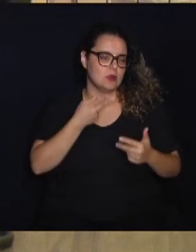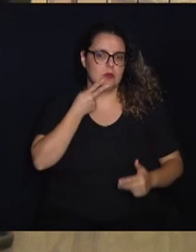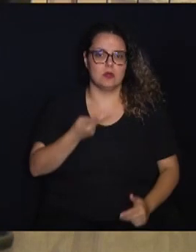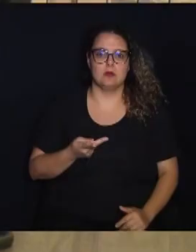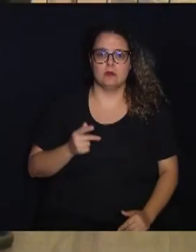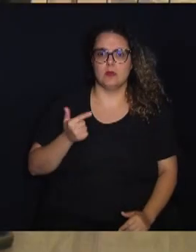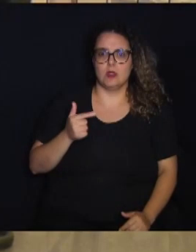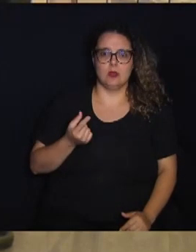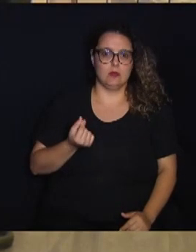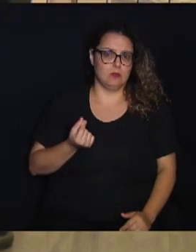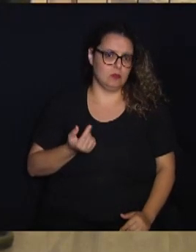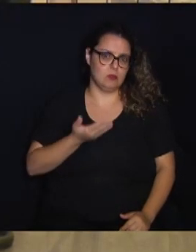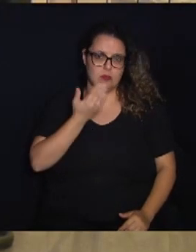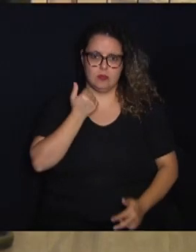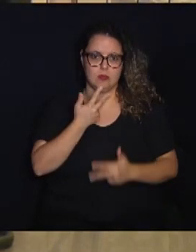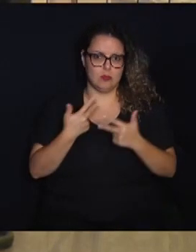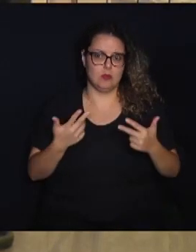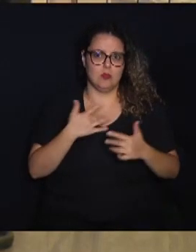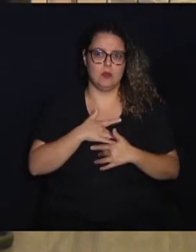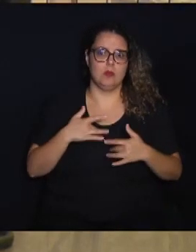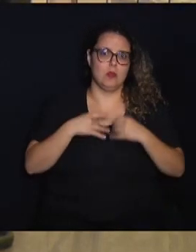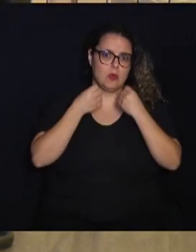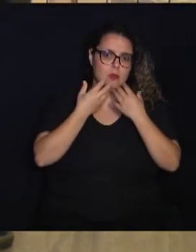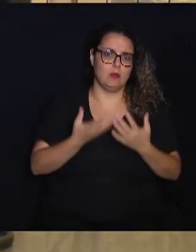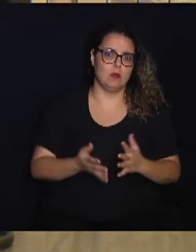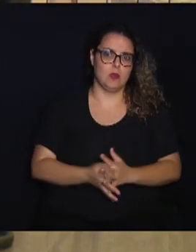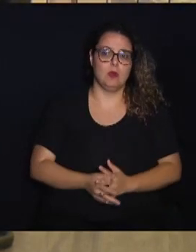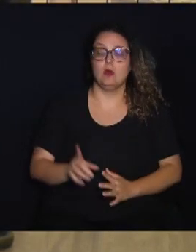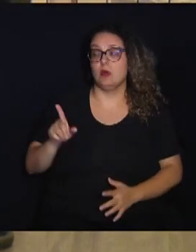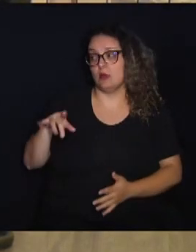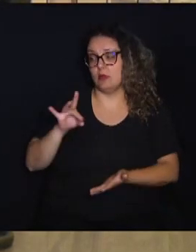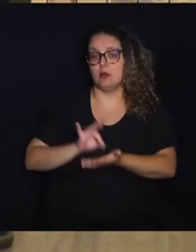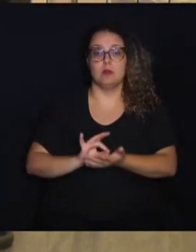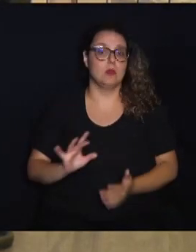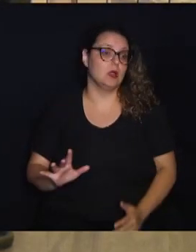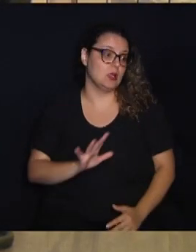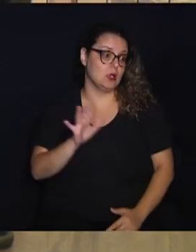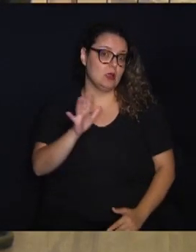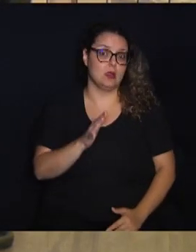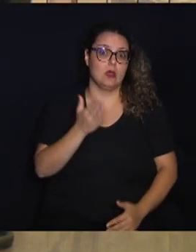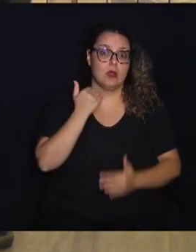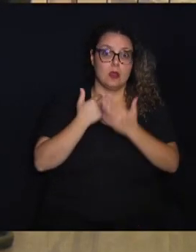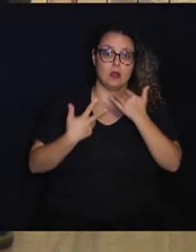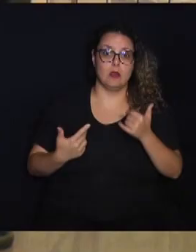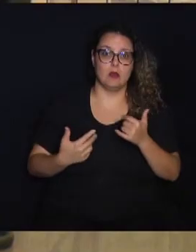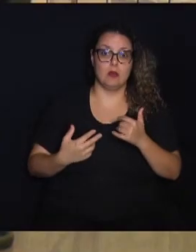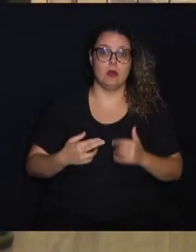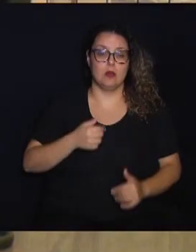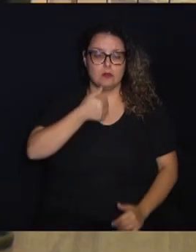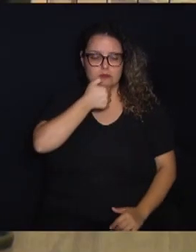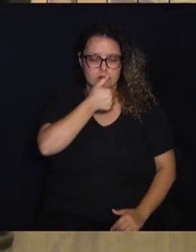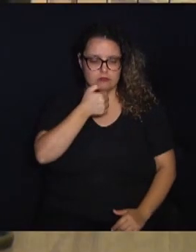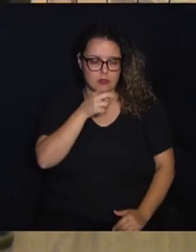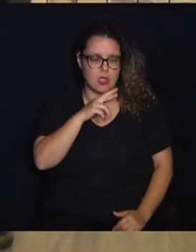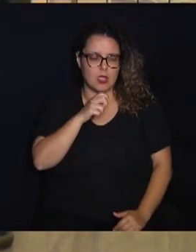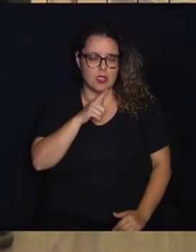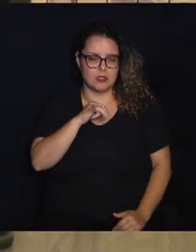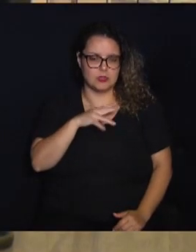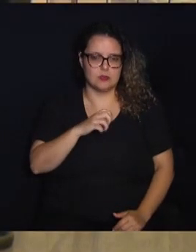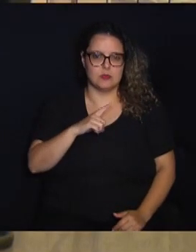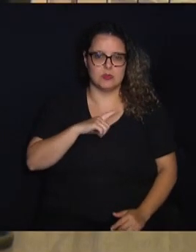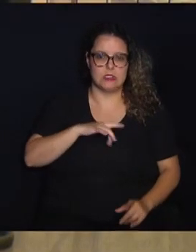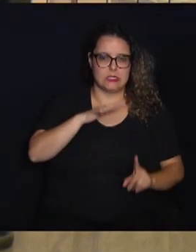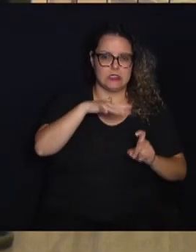dinheiro para ter uma boa alimentação, verdade, porque é muito caro comida de regime, tinha esse mito. Mas comida